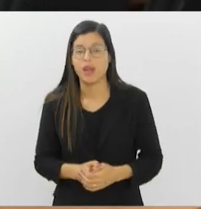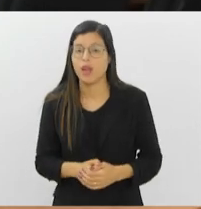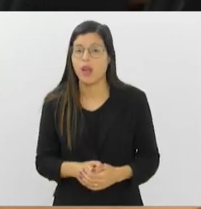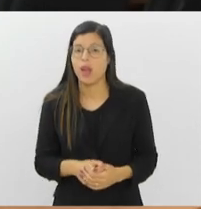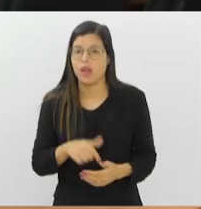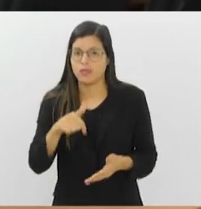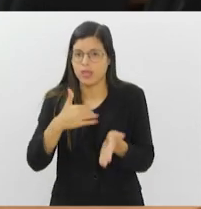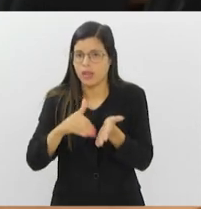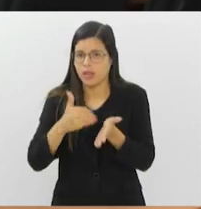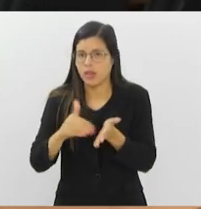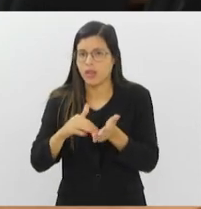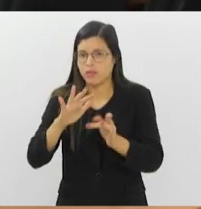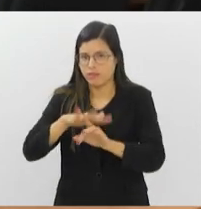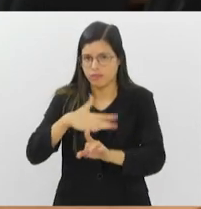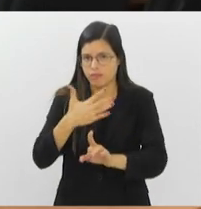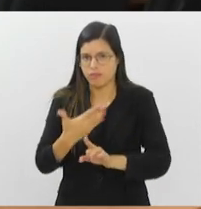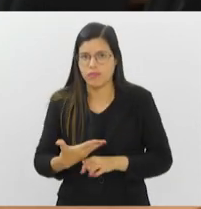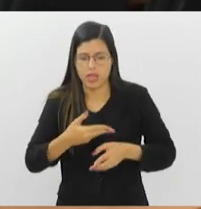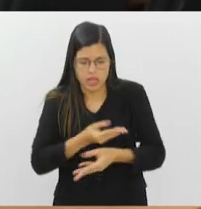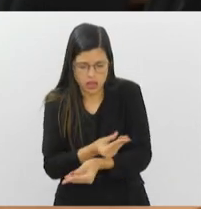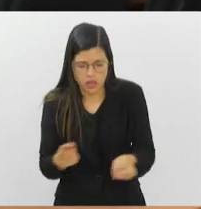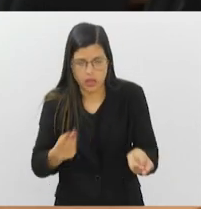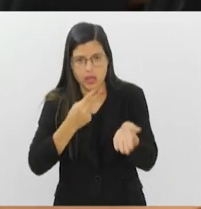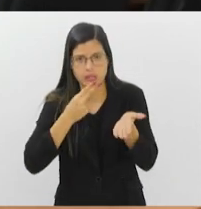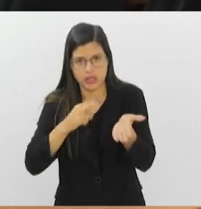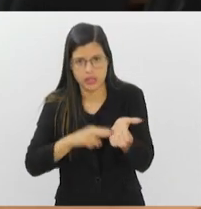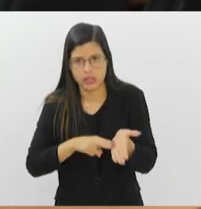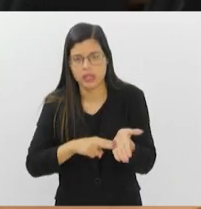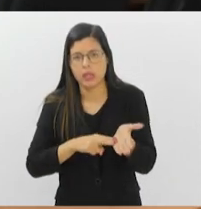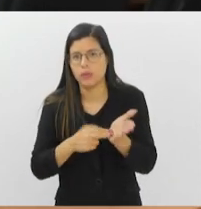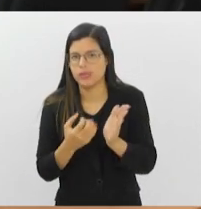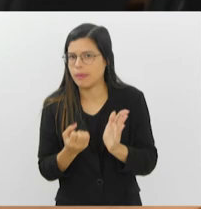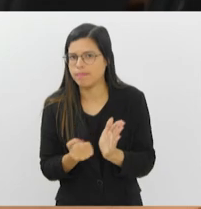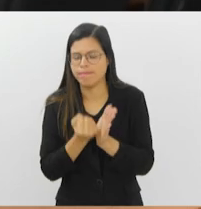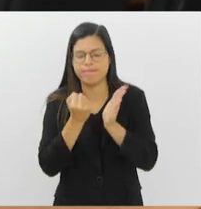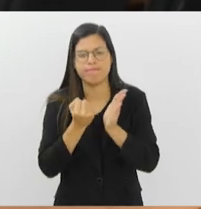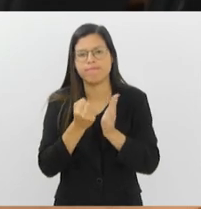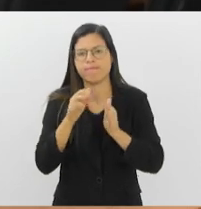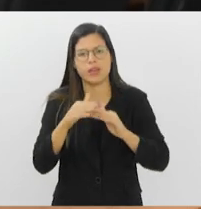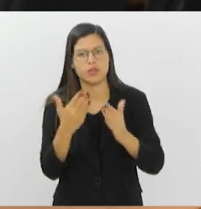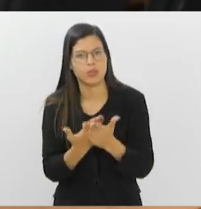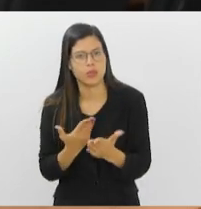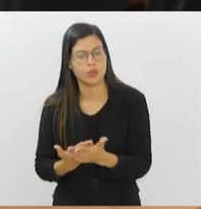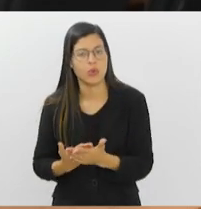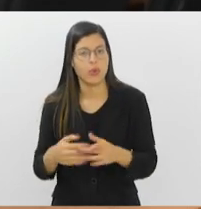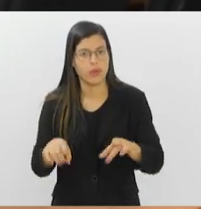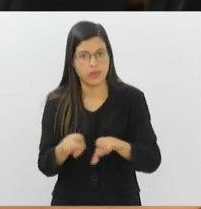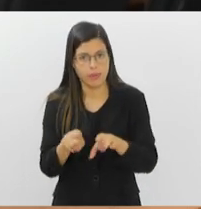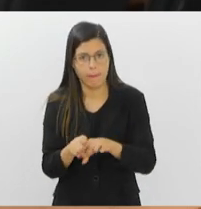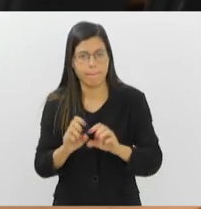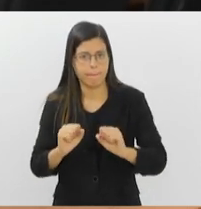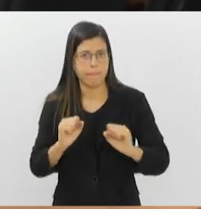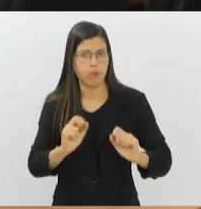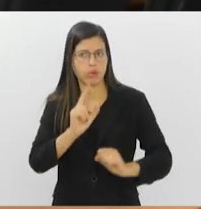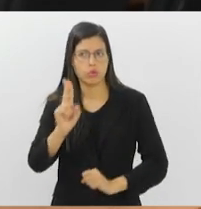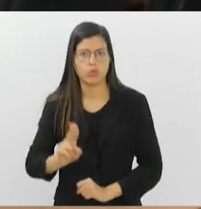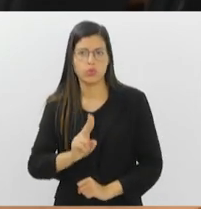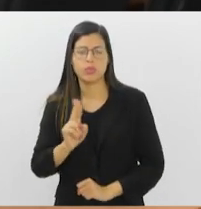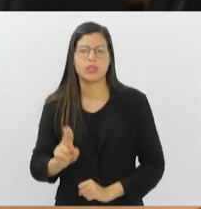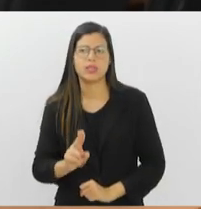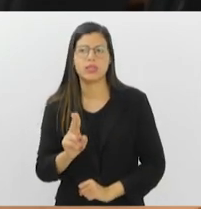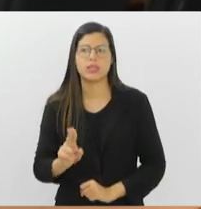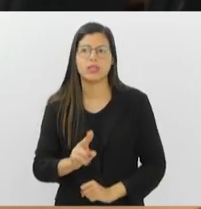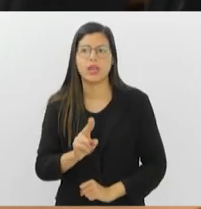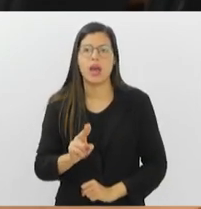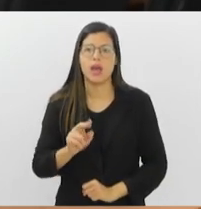ambiente distribuir esse selo para as escolas que contribuam com esse tema e também que pode ser usado em peças publicitárias